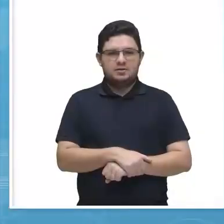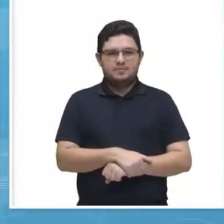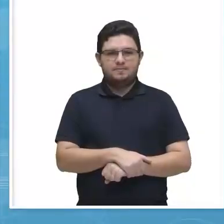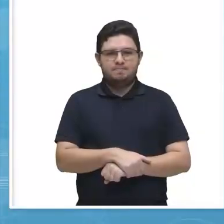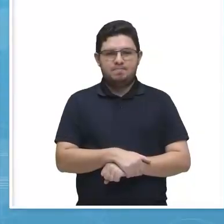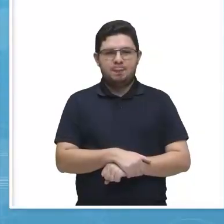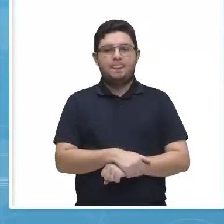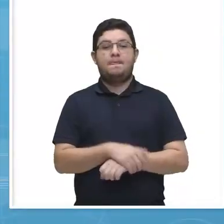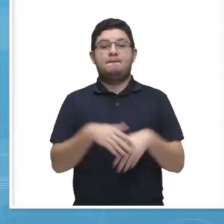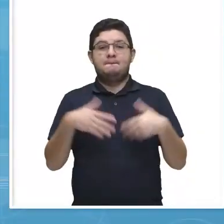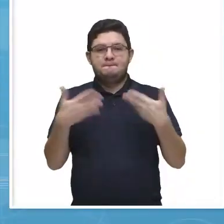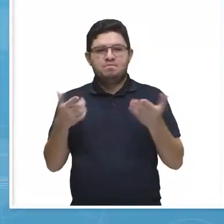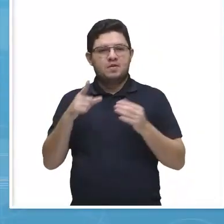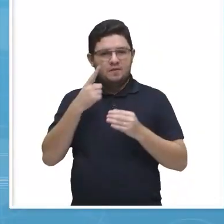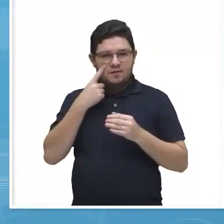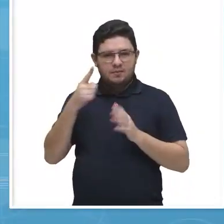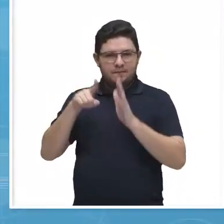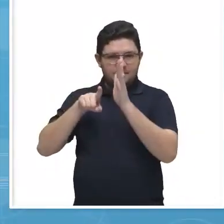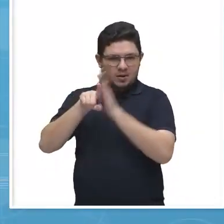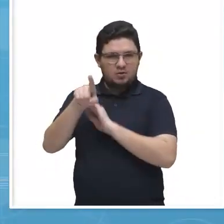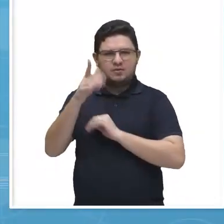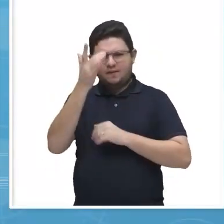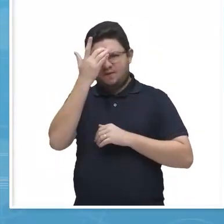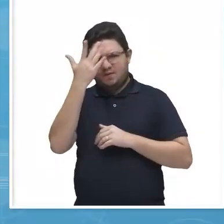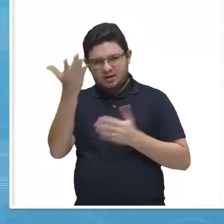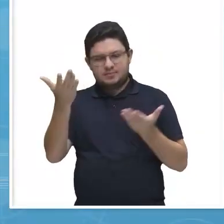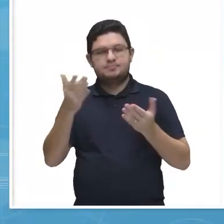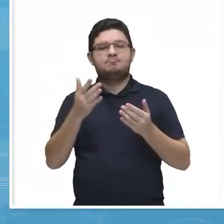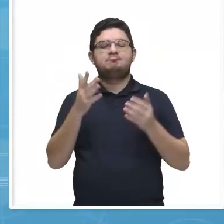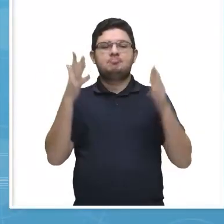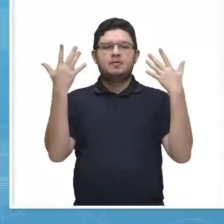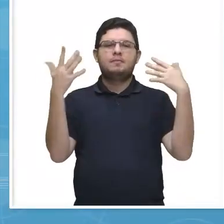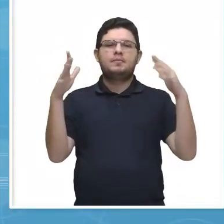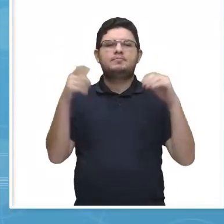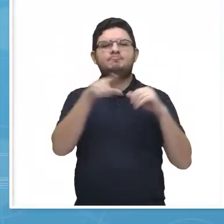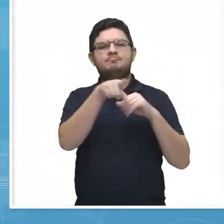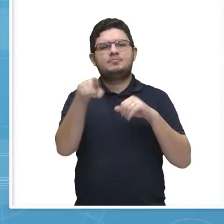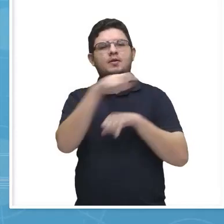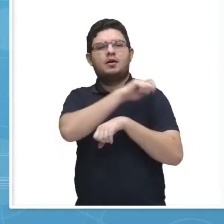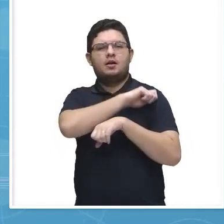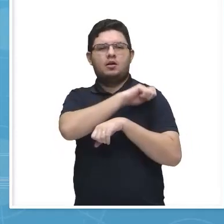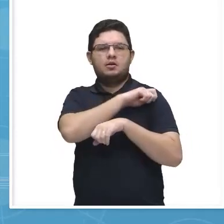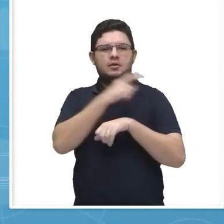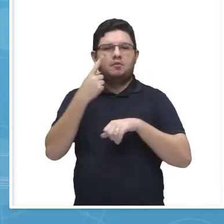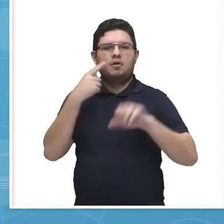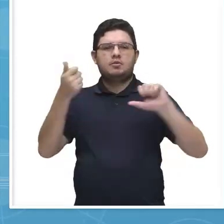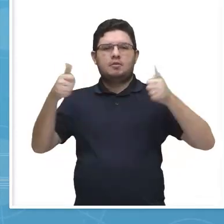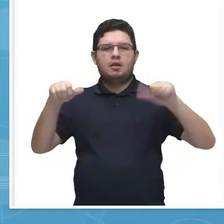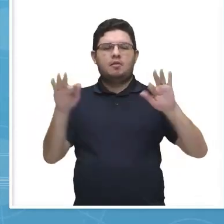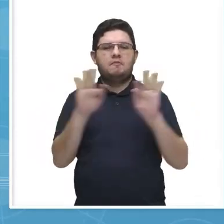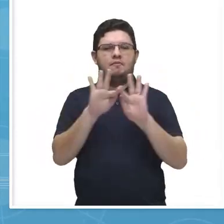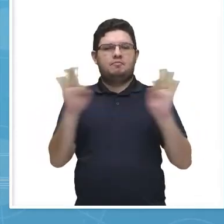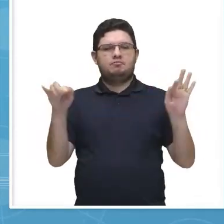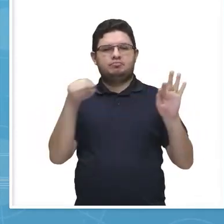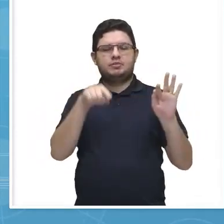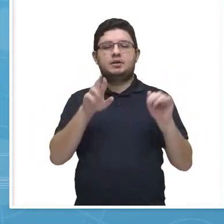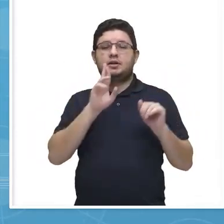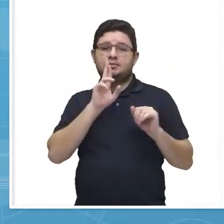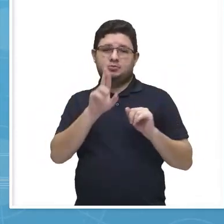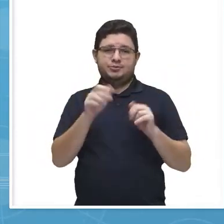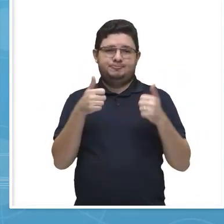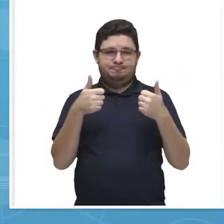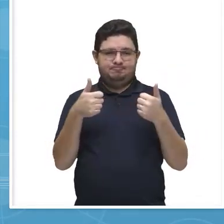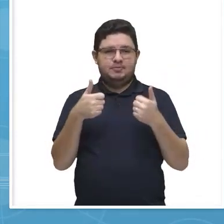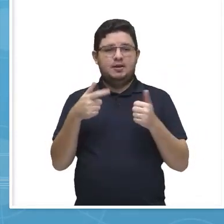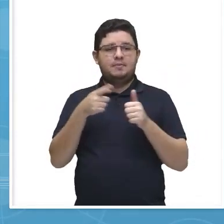Olha como estava fácil essa questão. Quero parabenizar os nossos queridos que estão aí analisando a oração e respondendo. Então vamos lá, quem